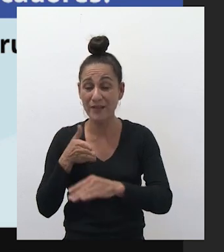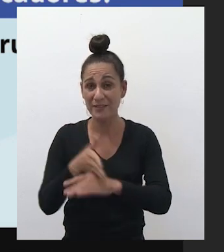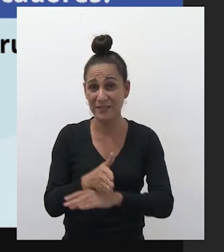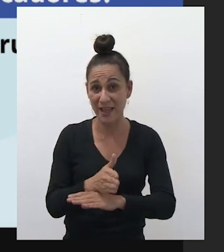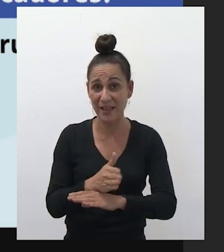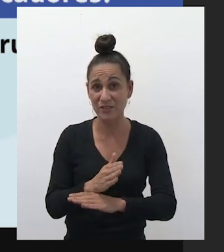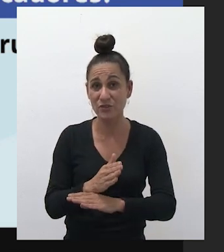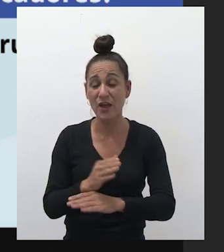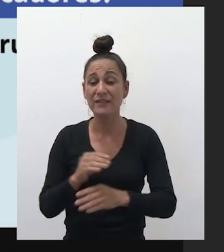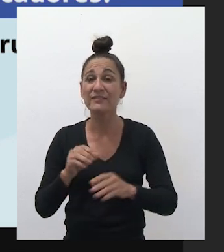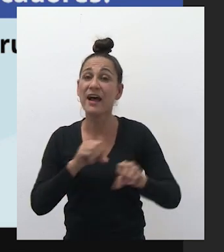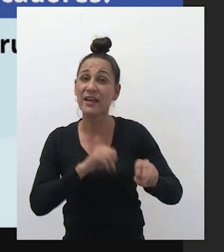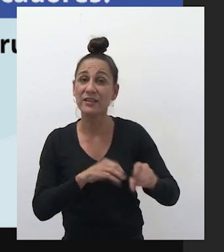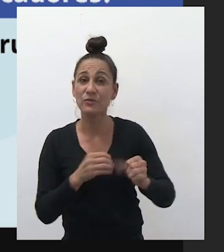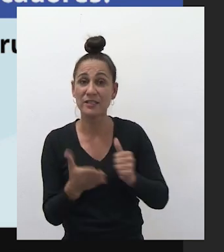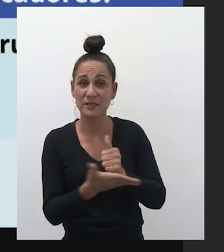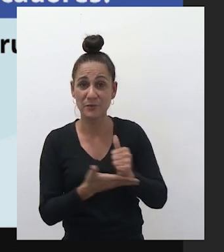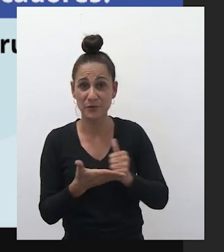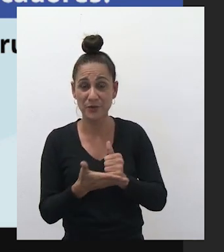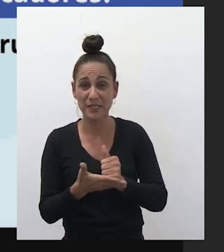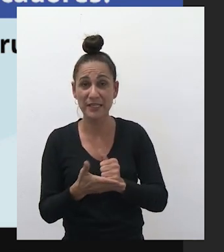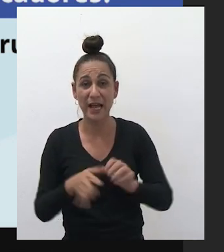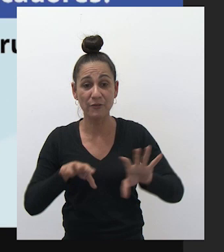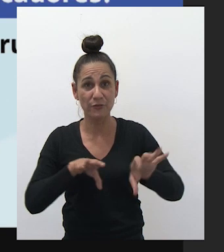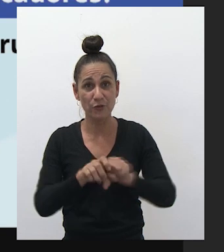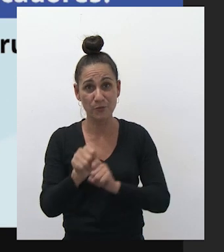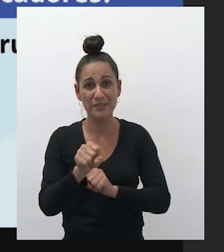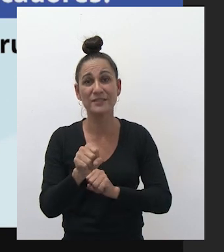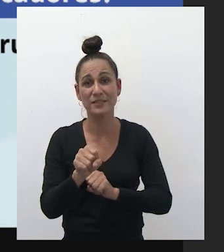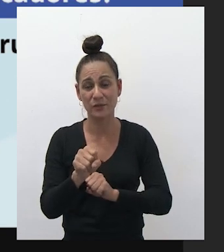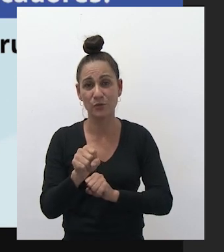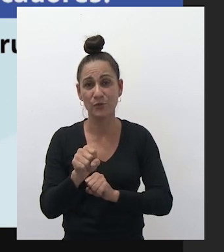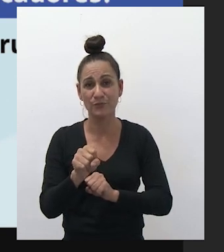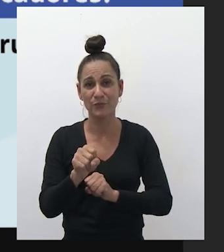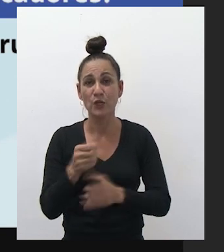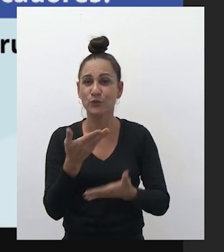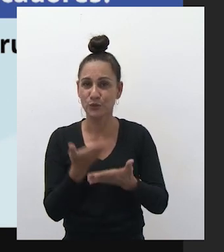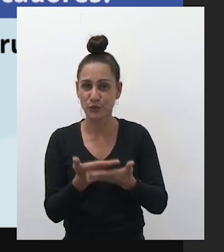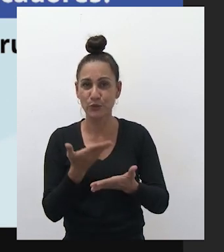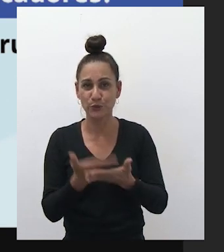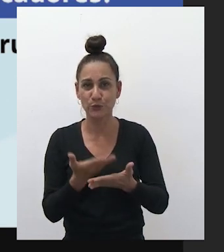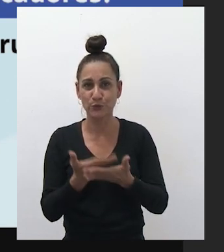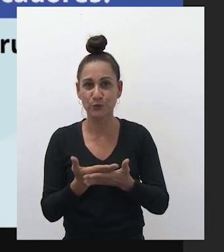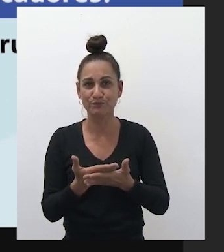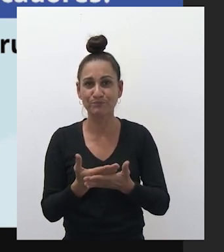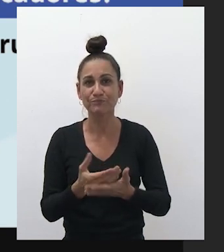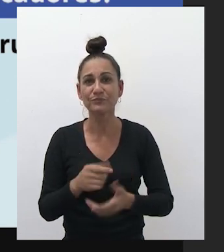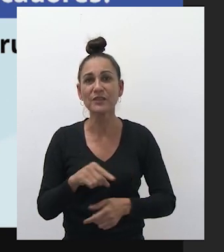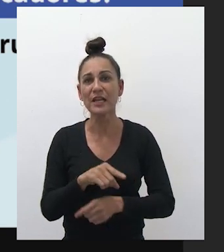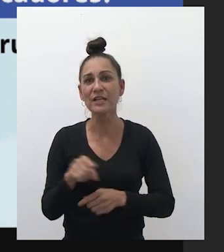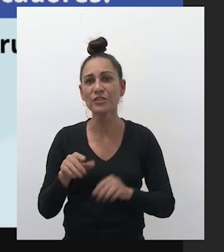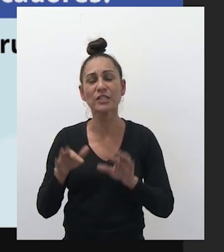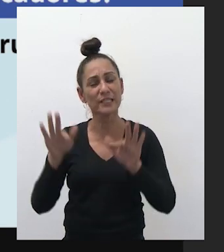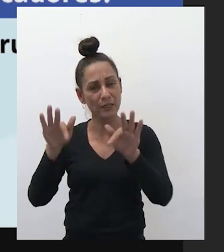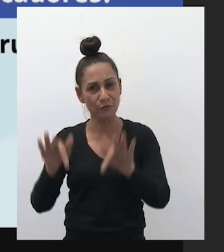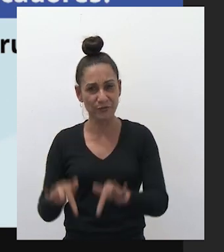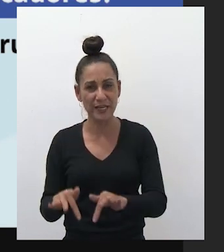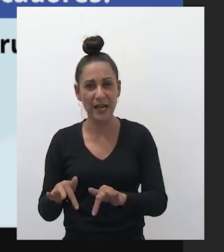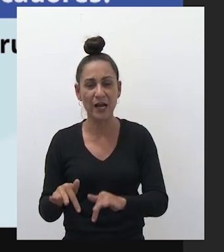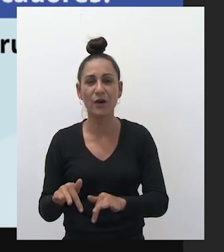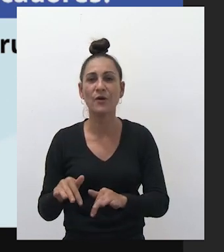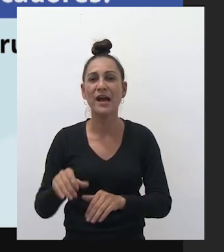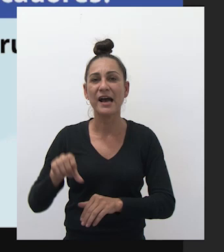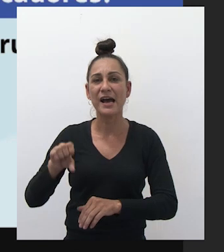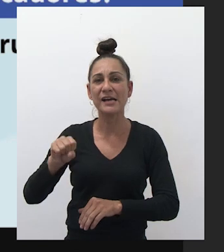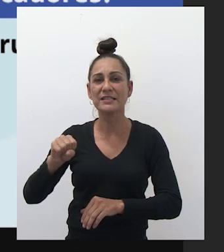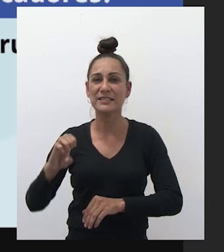educação primária e da conclusão dos estudos. Vocês terão, me parece, e ao final, né, Silene